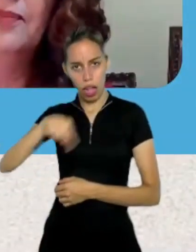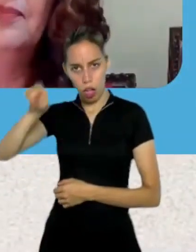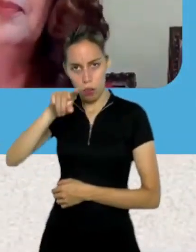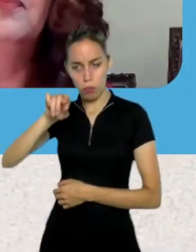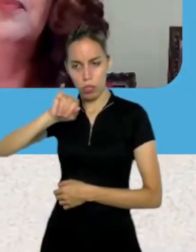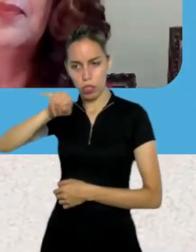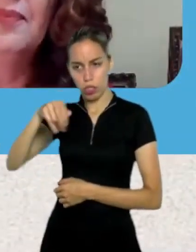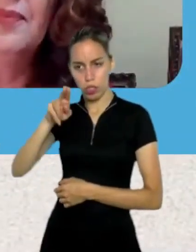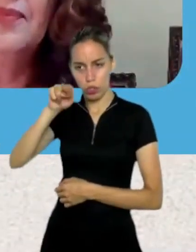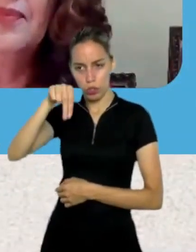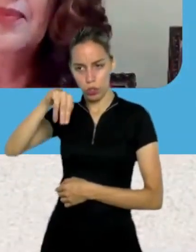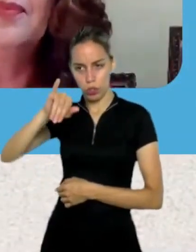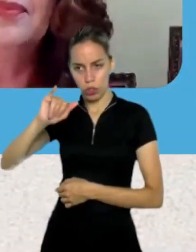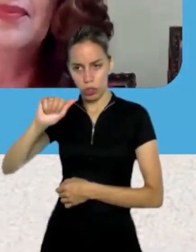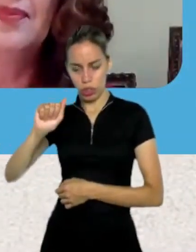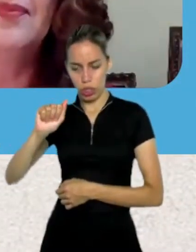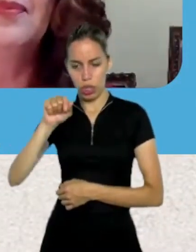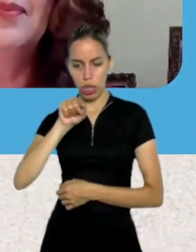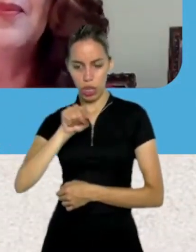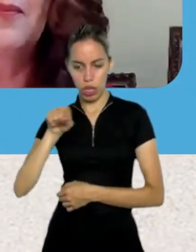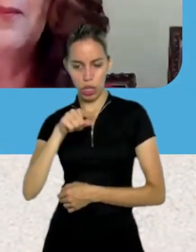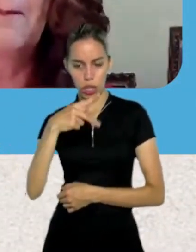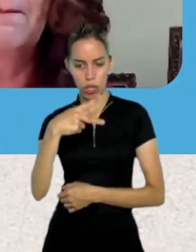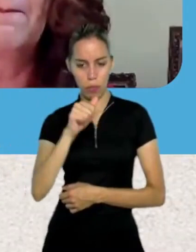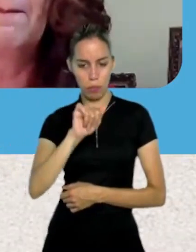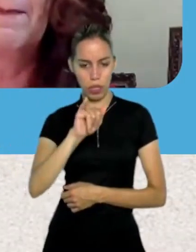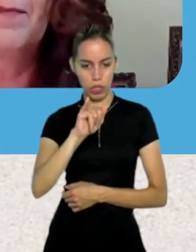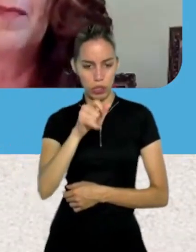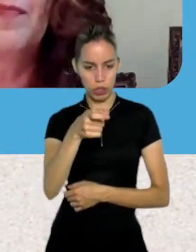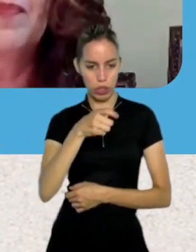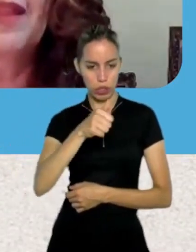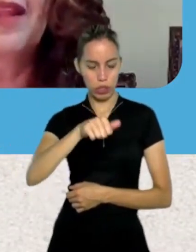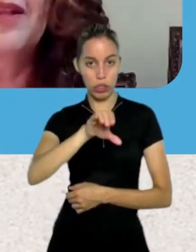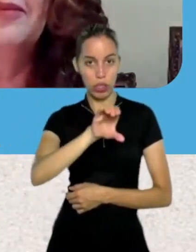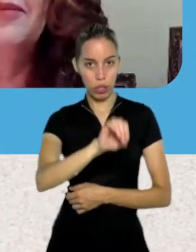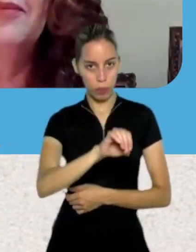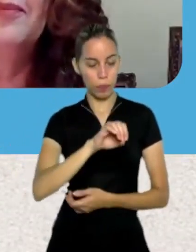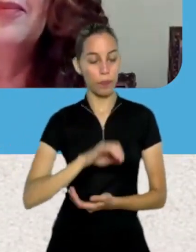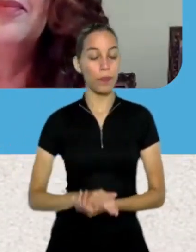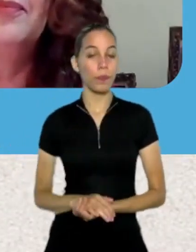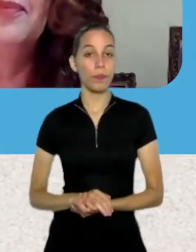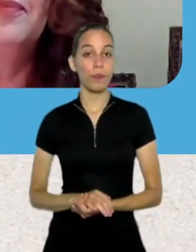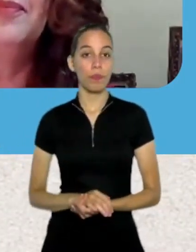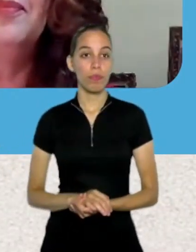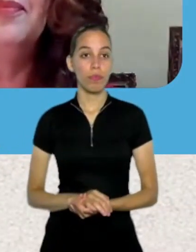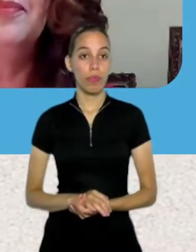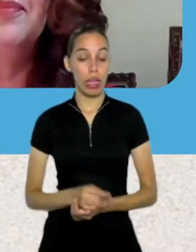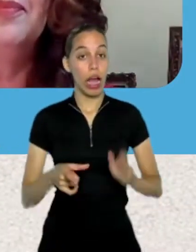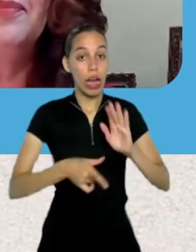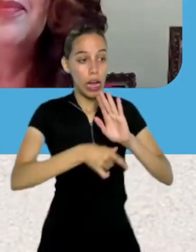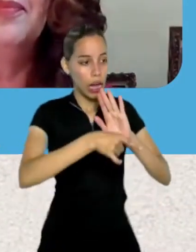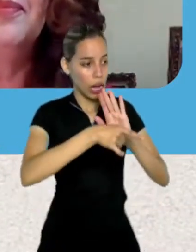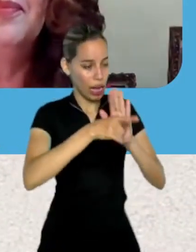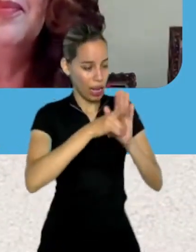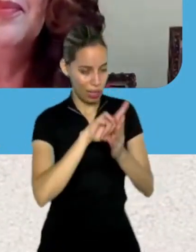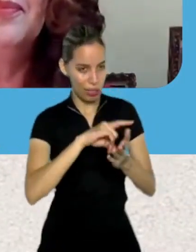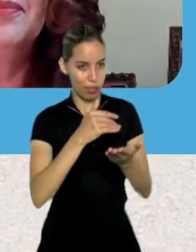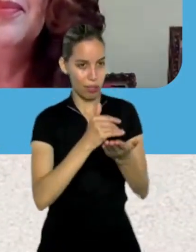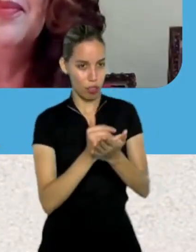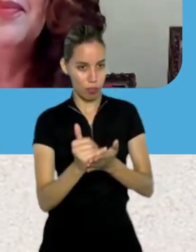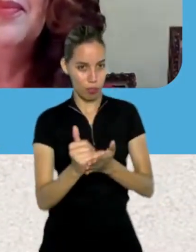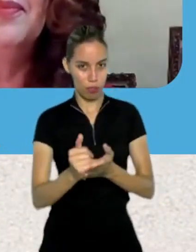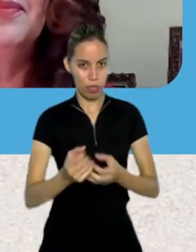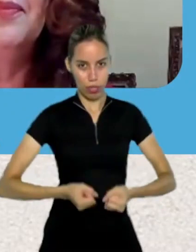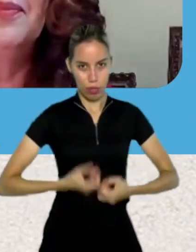@Júnia_Paixão. Ótimo. Ô, Júnia, antes da gente entrar mais aí na poesia, né, que é